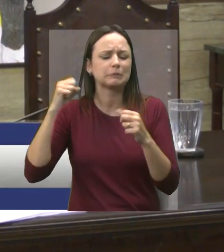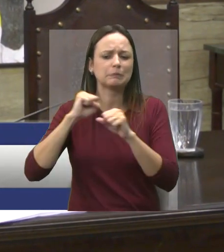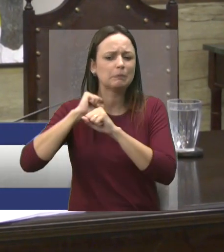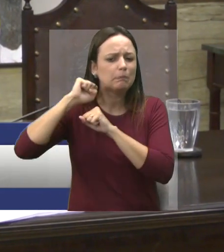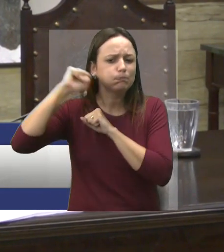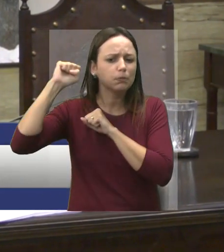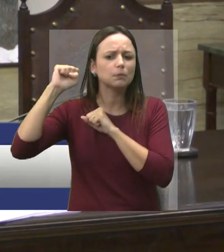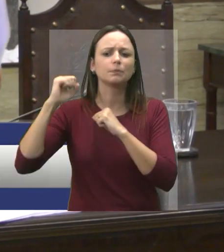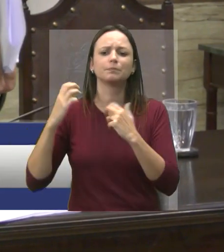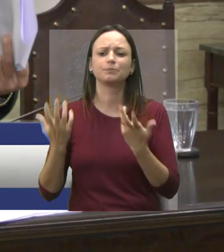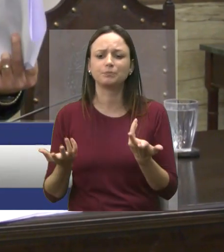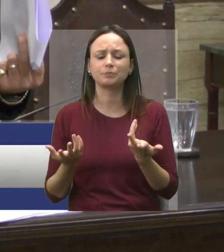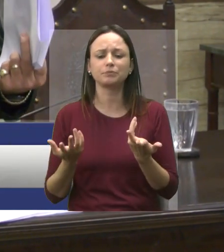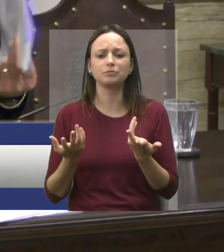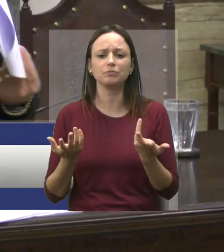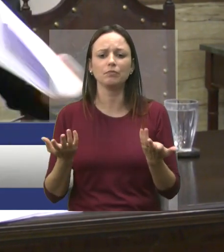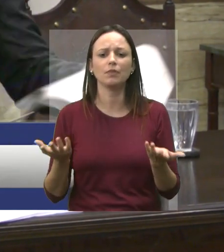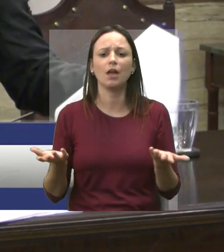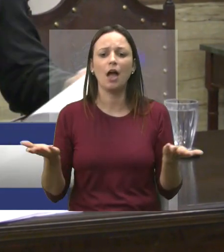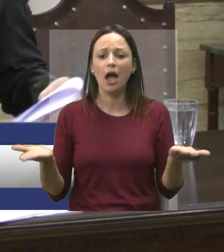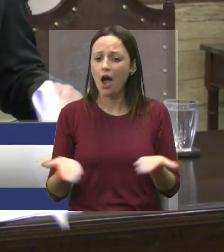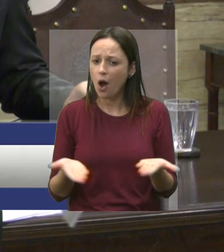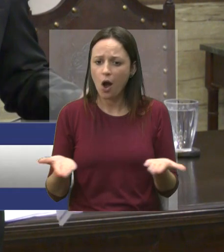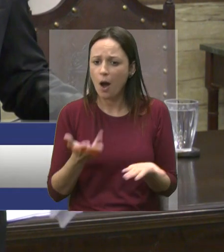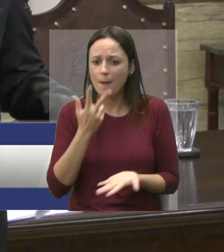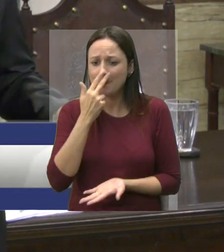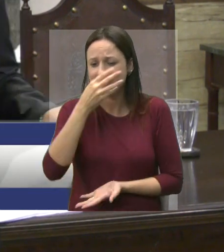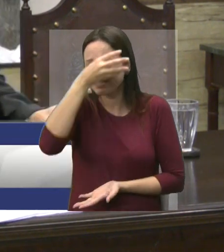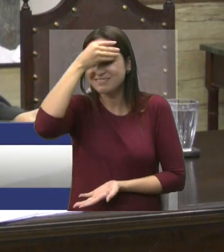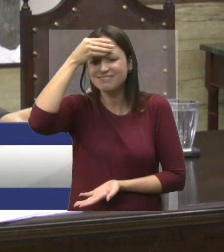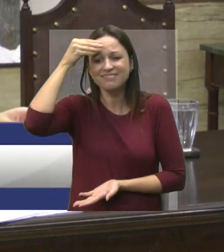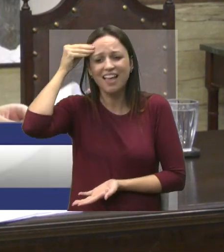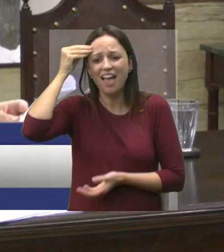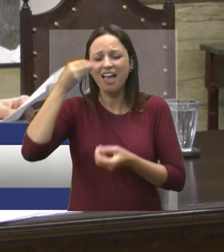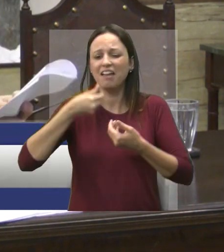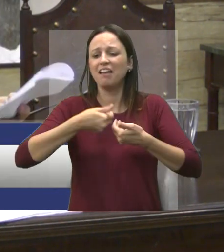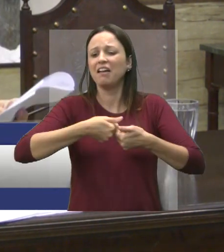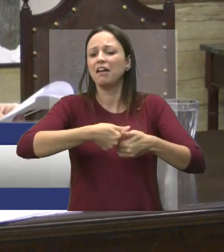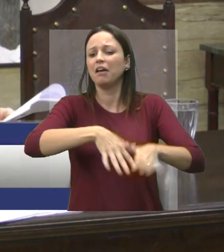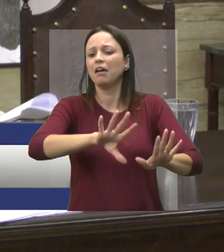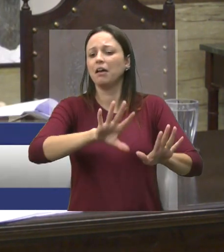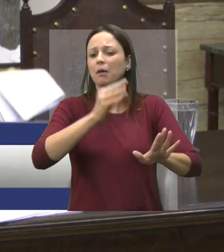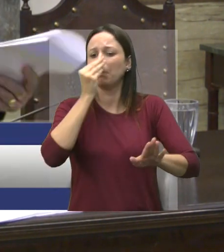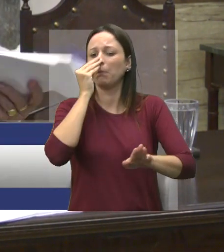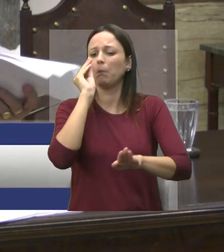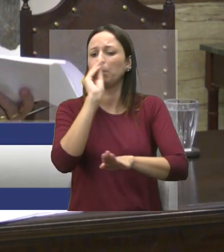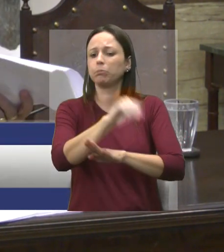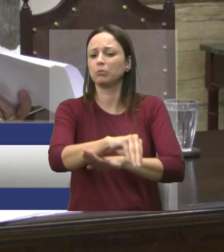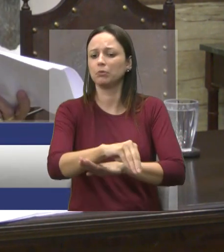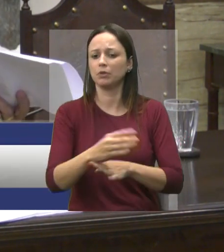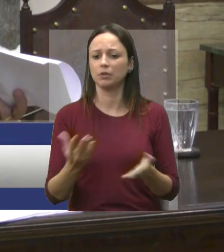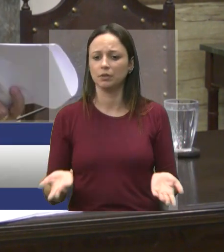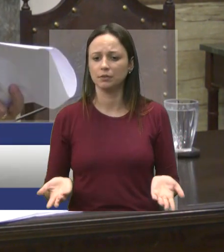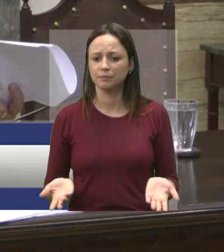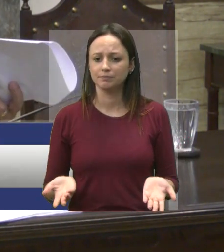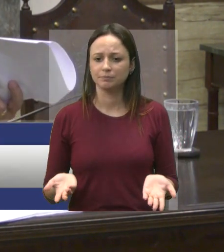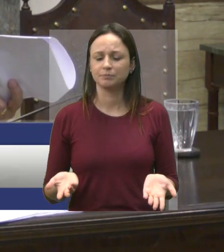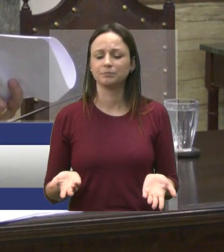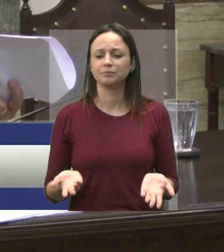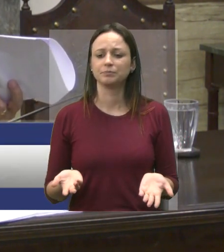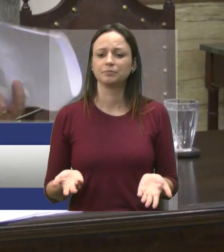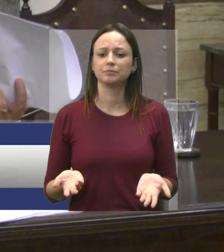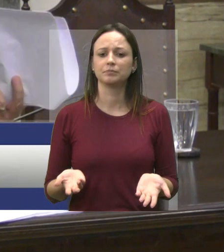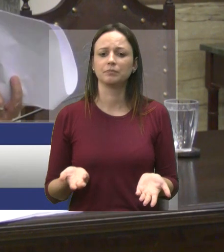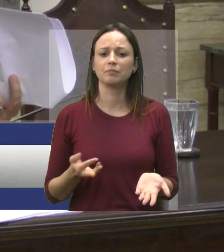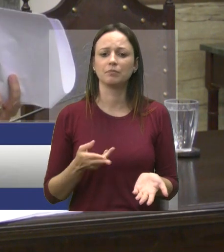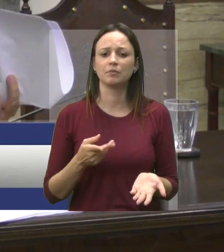agora, simplesmente, esquece, abandona todo esse tipo de situação e obriga